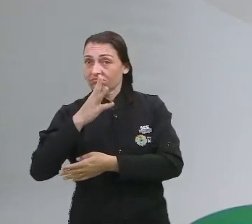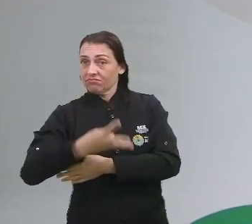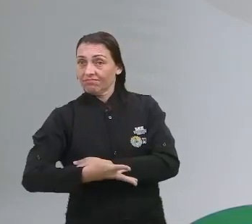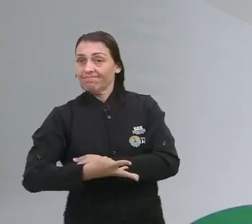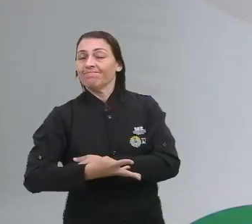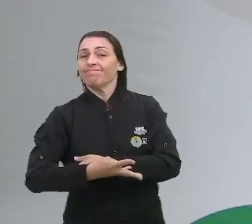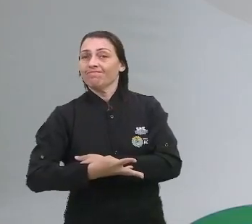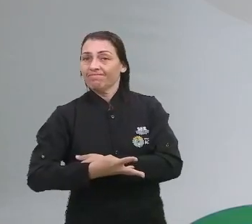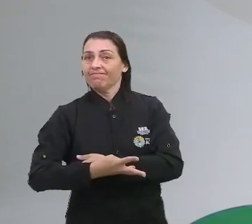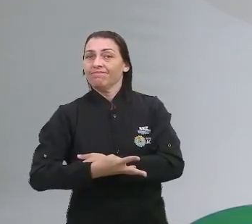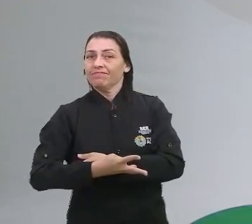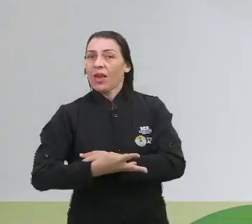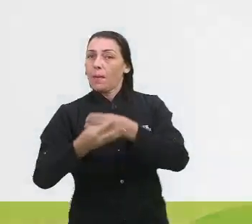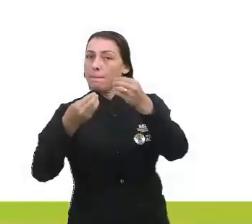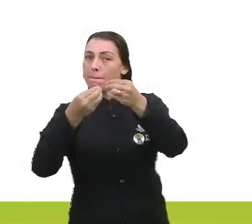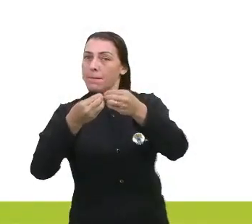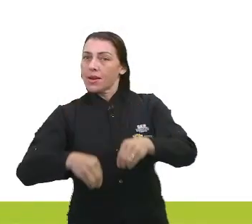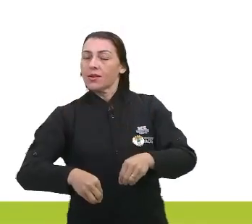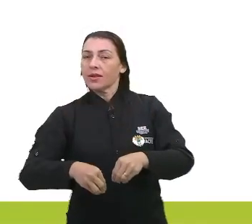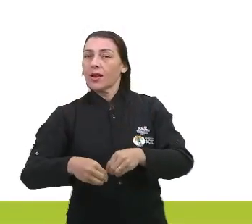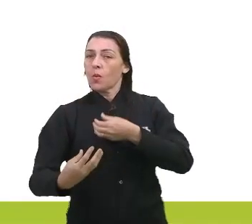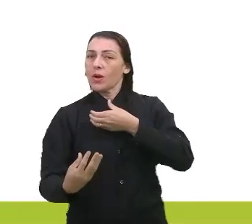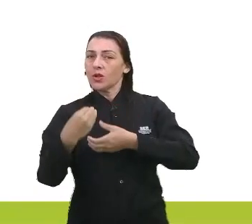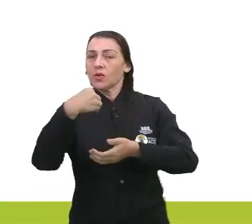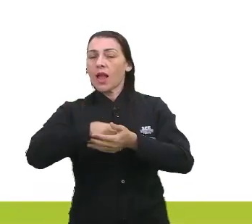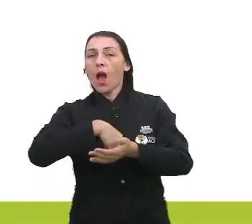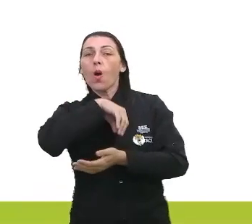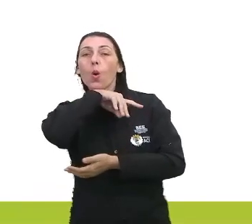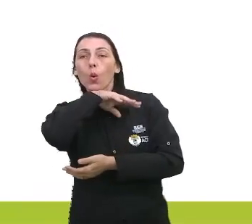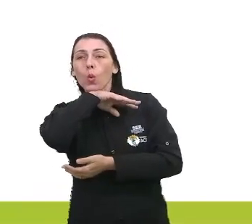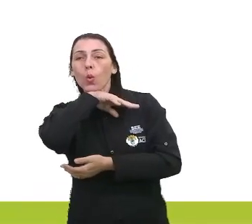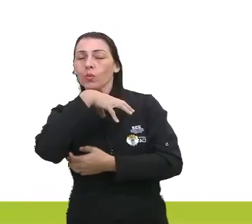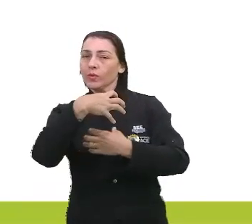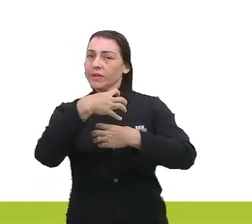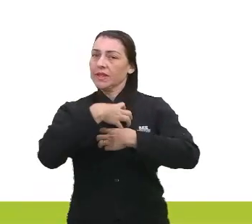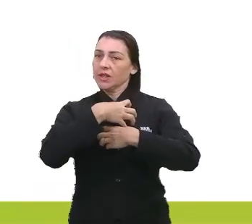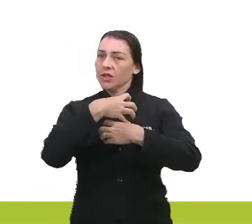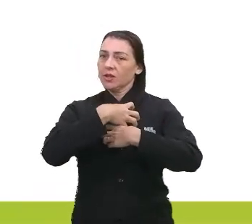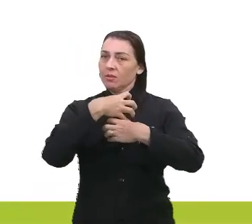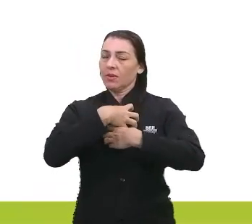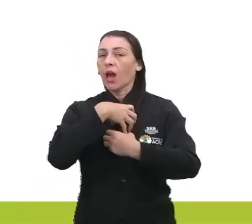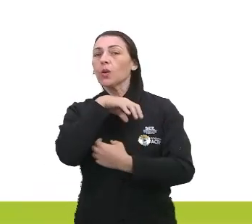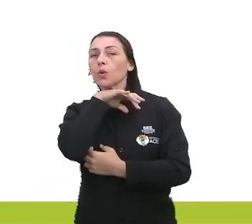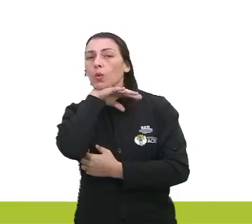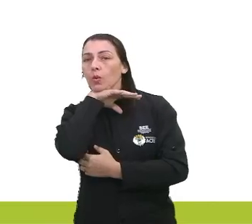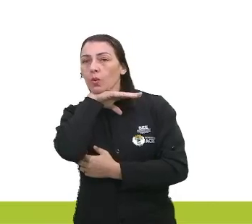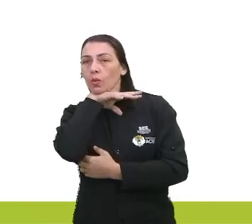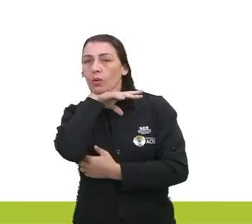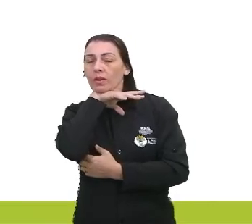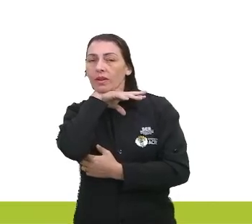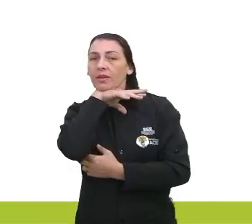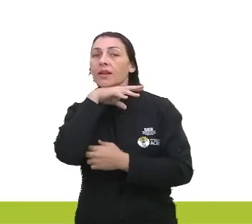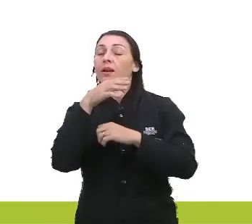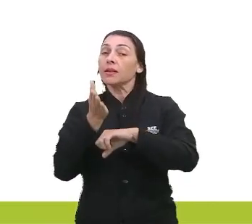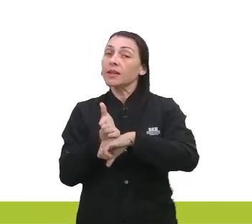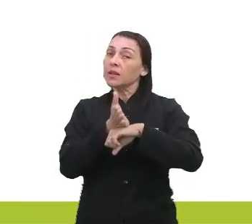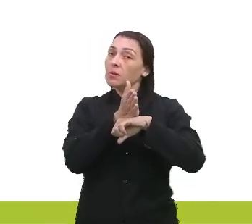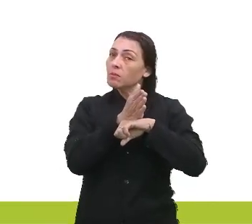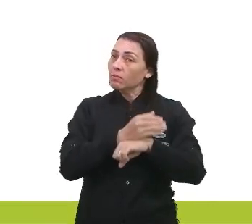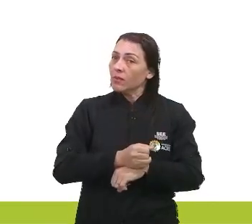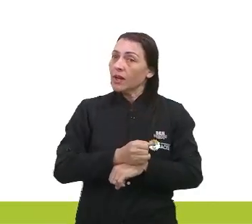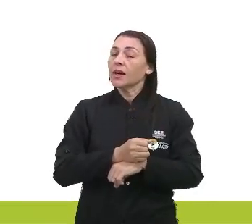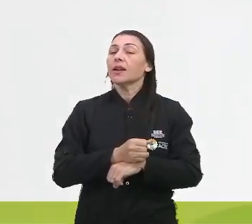forma, como colocou aqui, ó, uma atitude negativa, é um sentimento negativo, é de antecipar